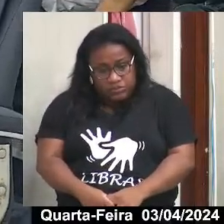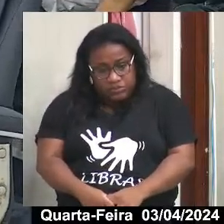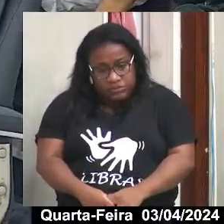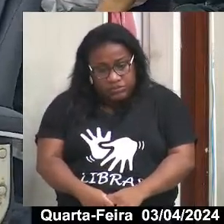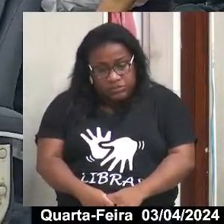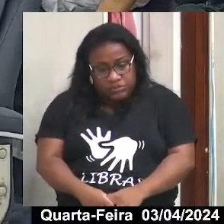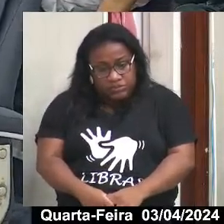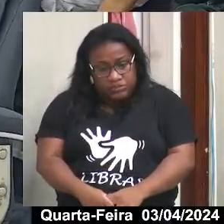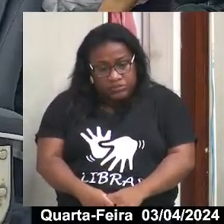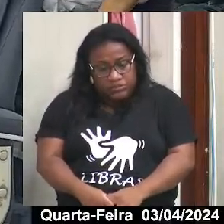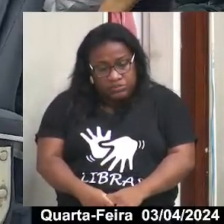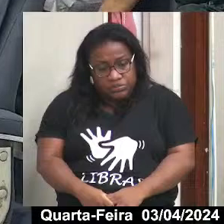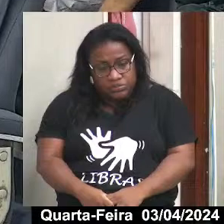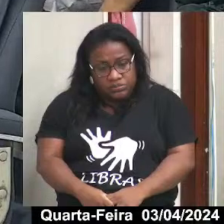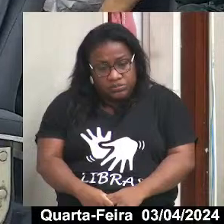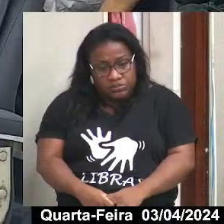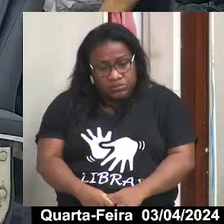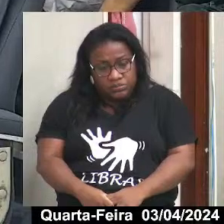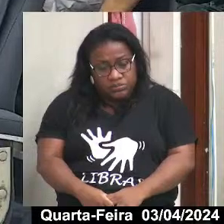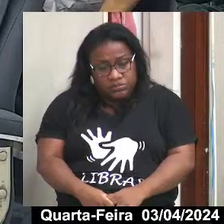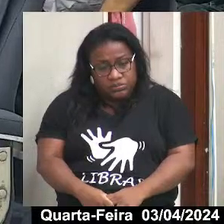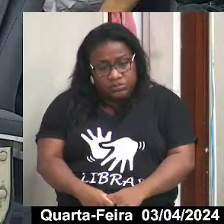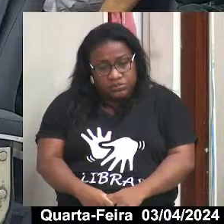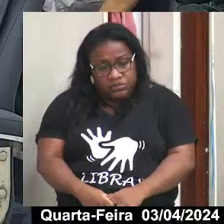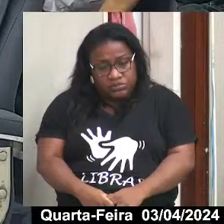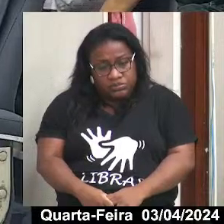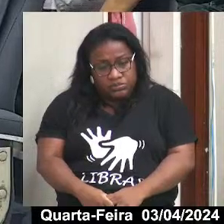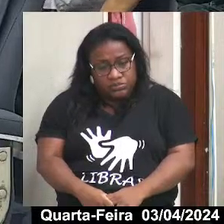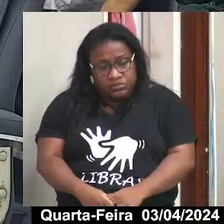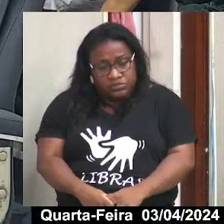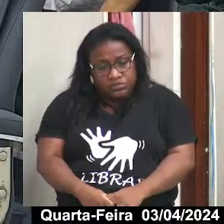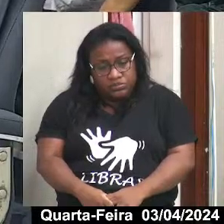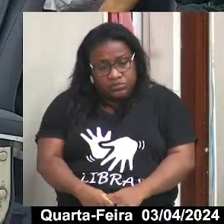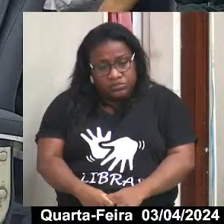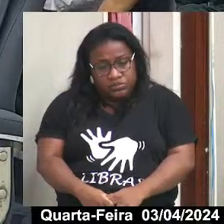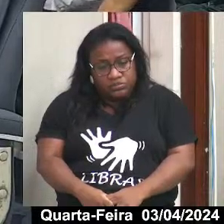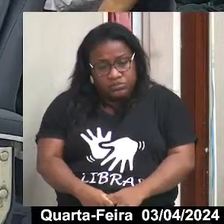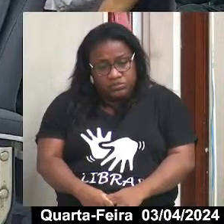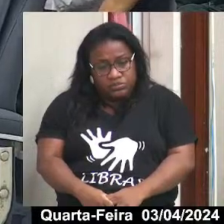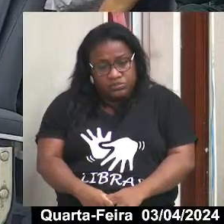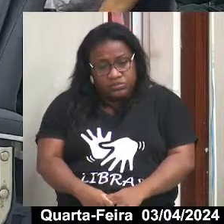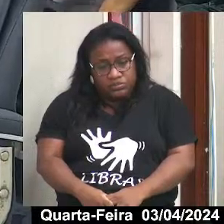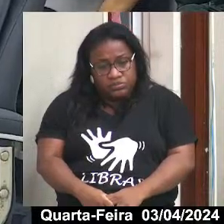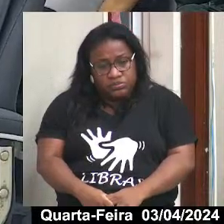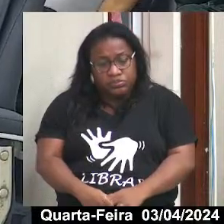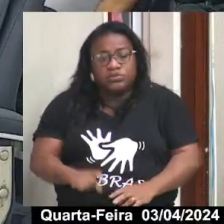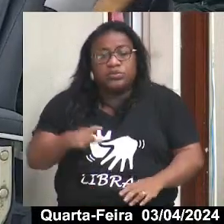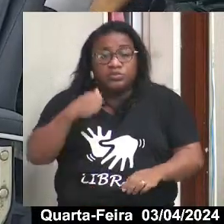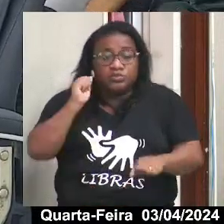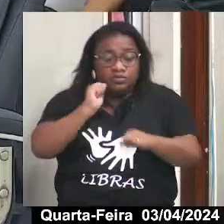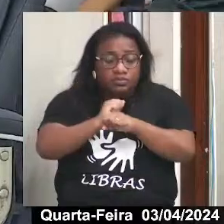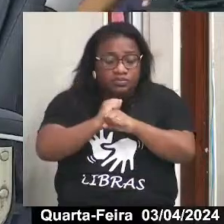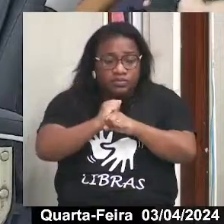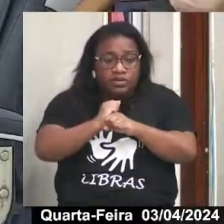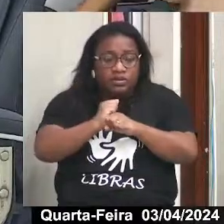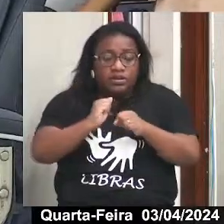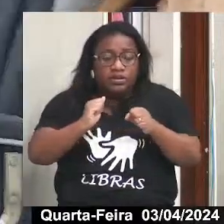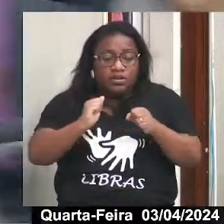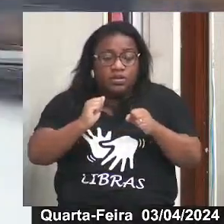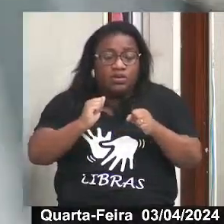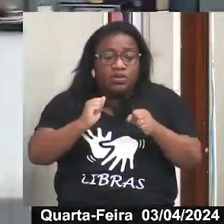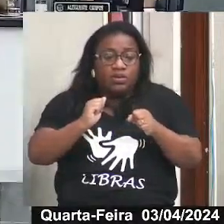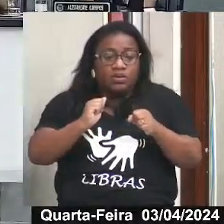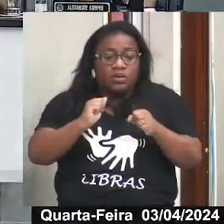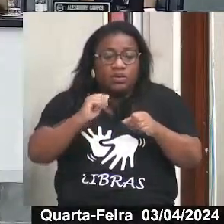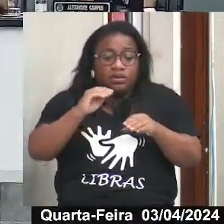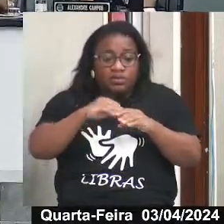Assim que a gente terminar aqui, essa votação nós já colocaremos a moção